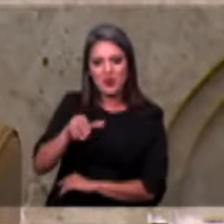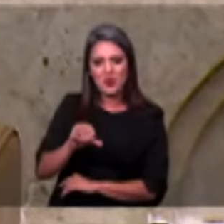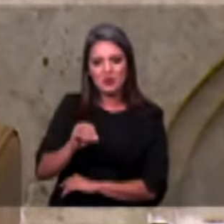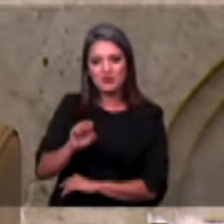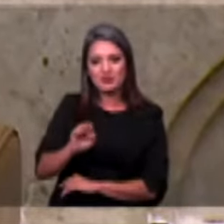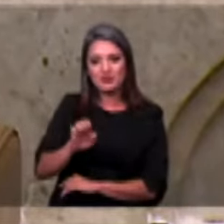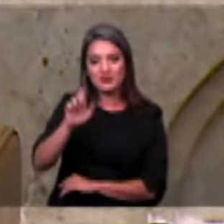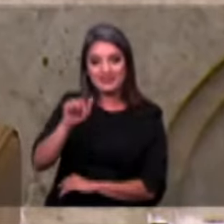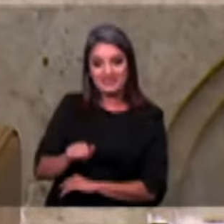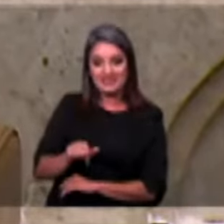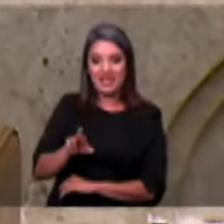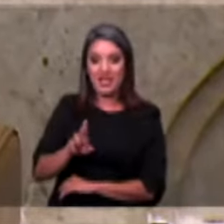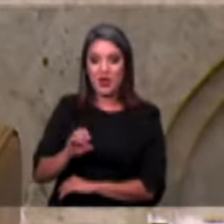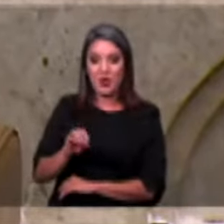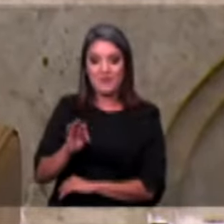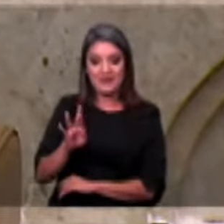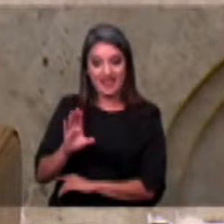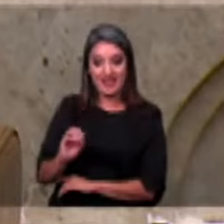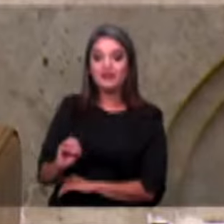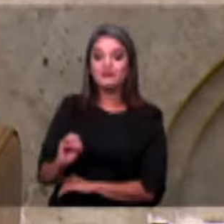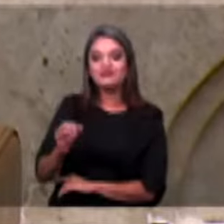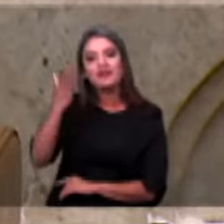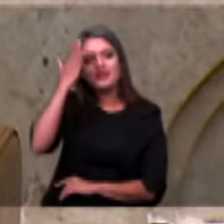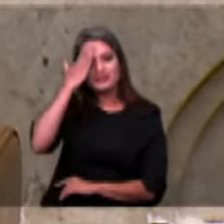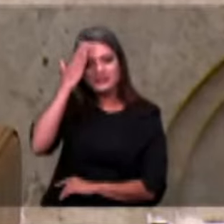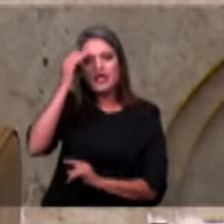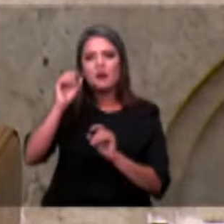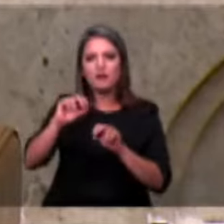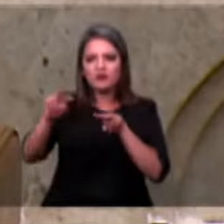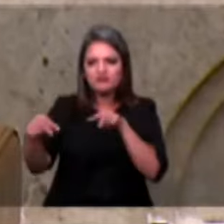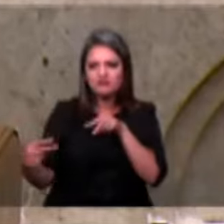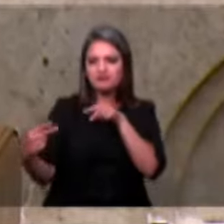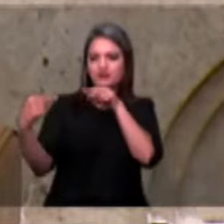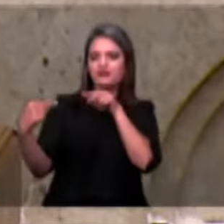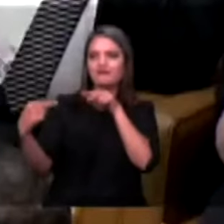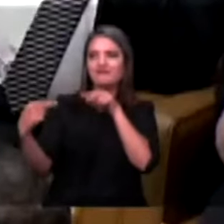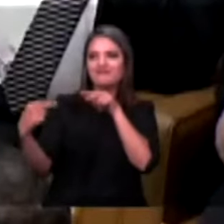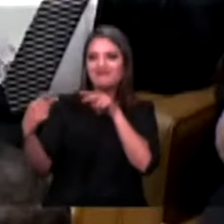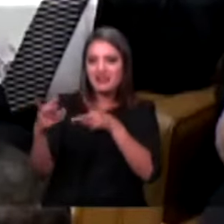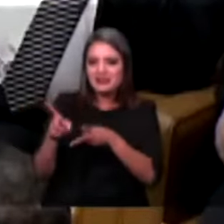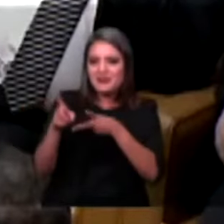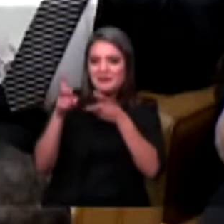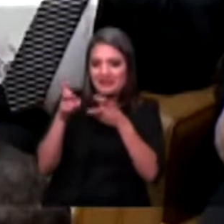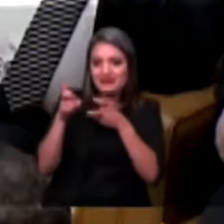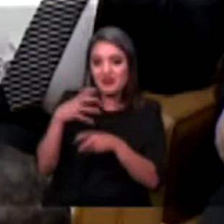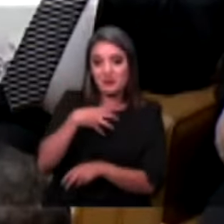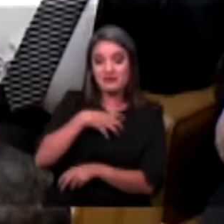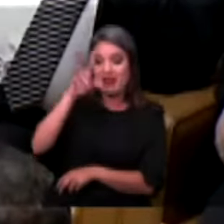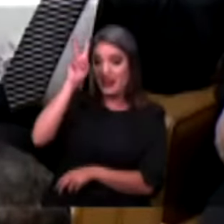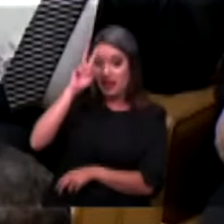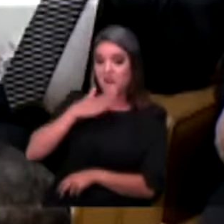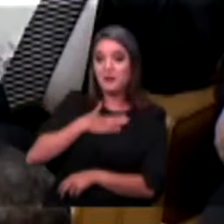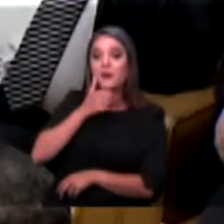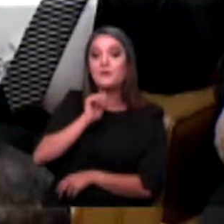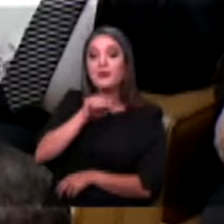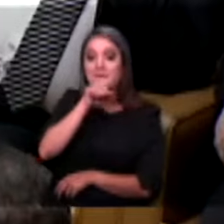Roberto, que sabe que neles encontro os olhos da minha mãe, muito